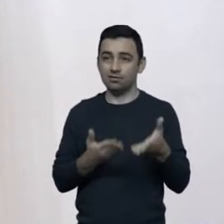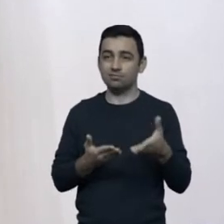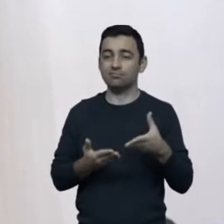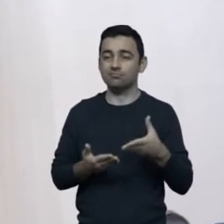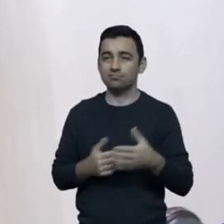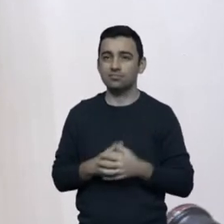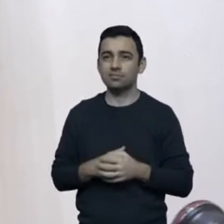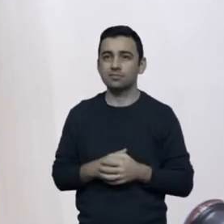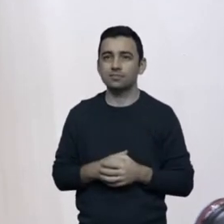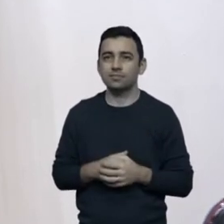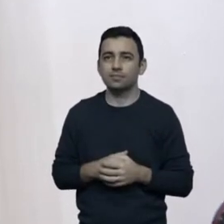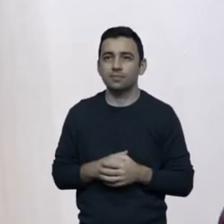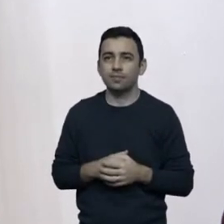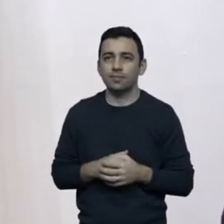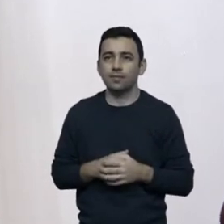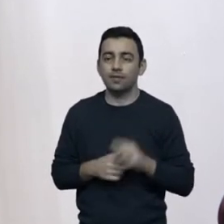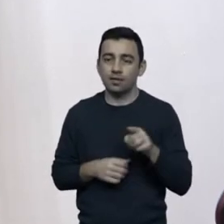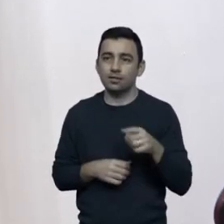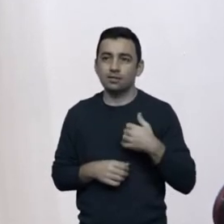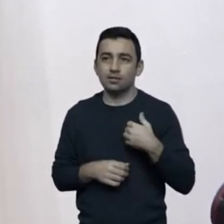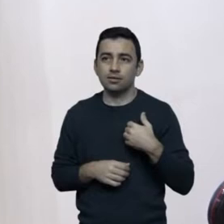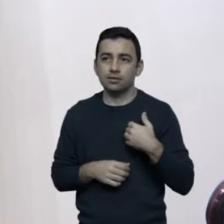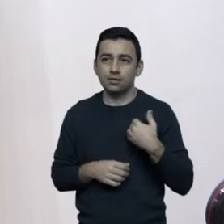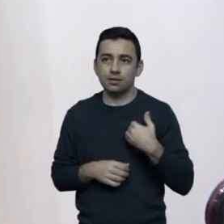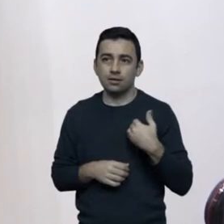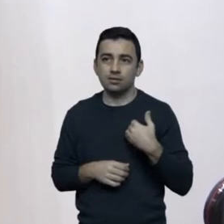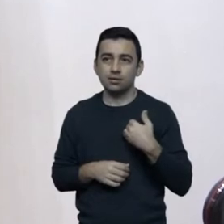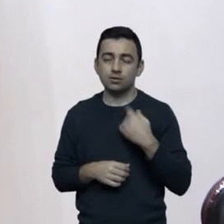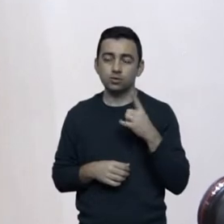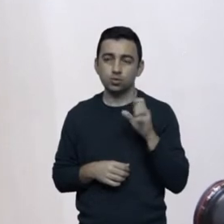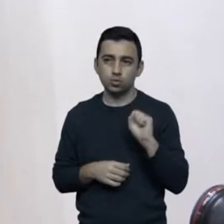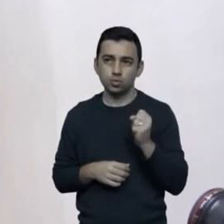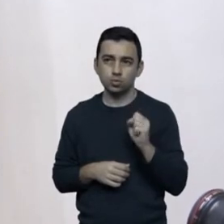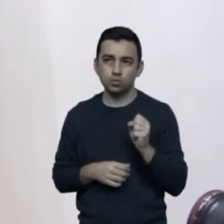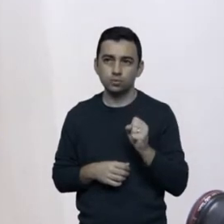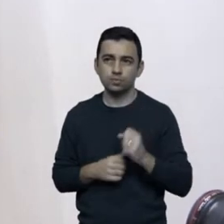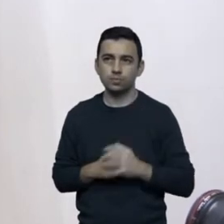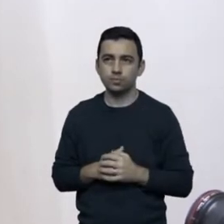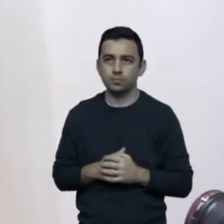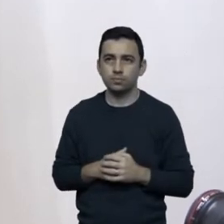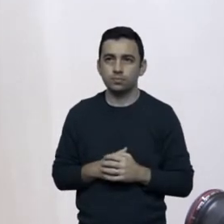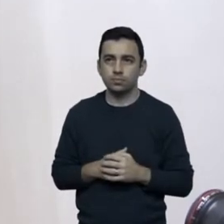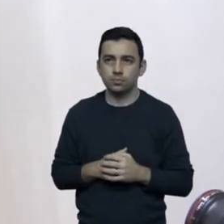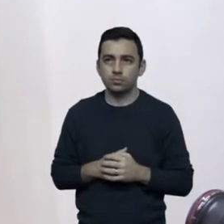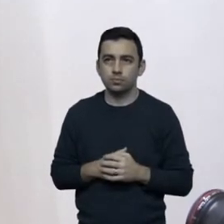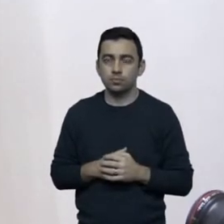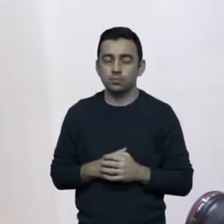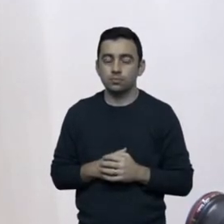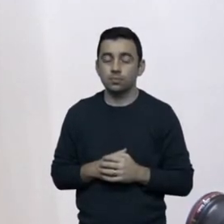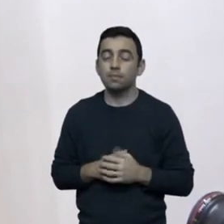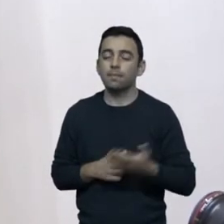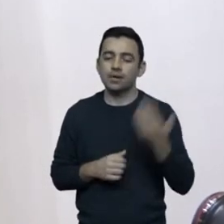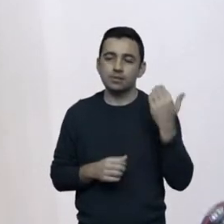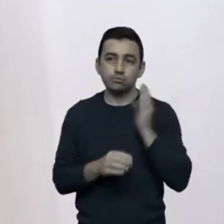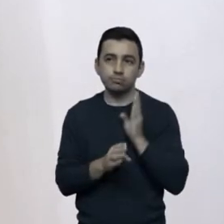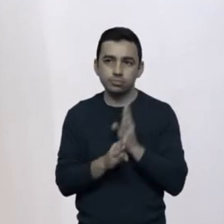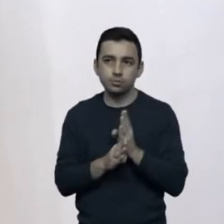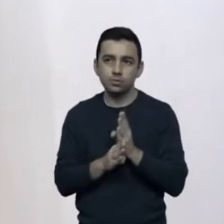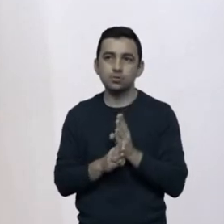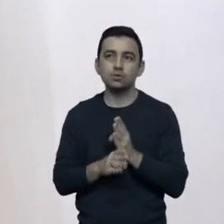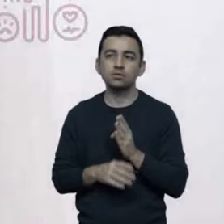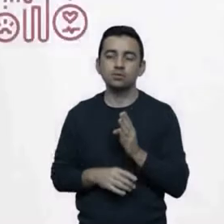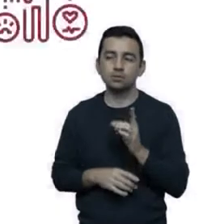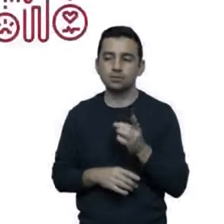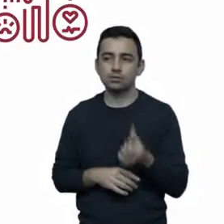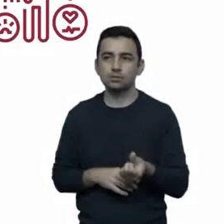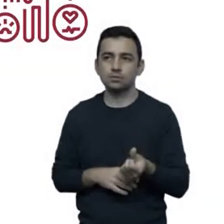É uma vida nova, ela tem 16 anos, agora com 18. Tinha 16 no momento do diagnóstico. Bom, então